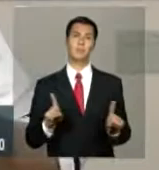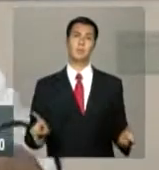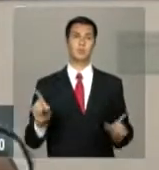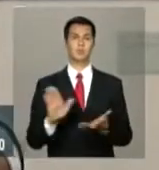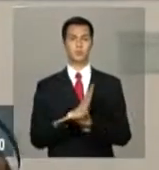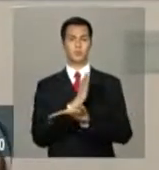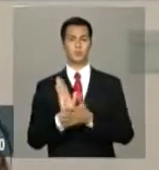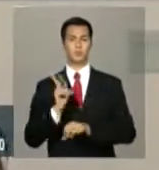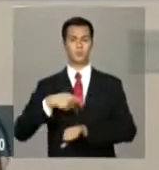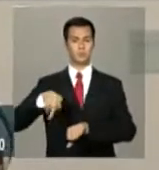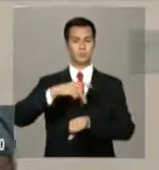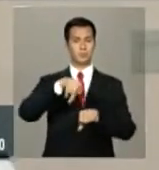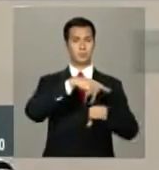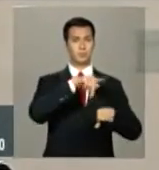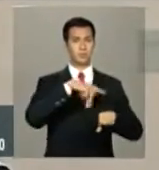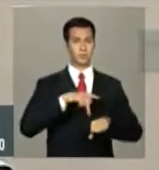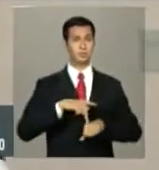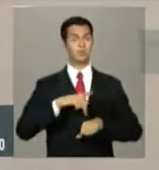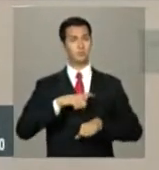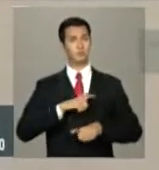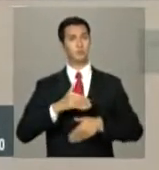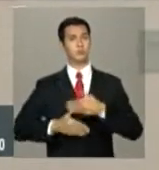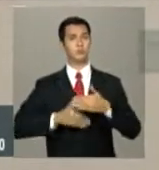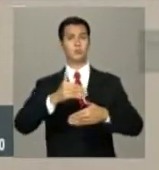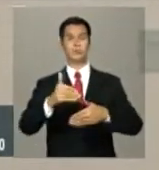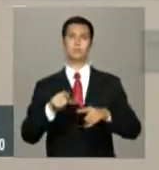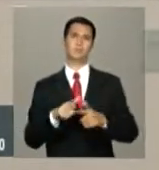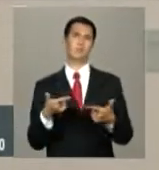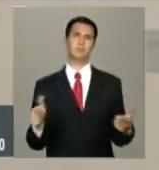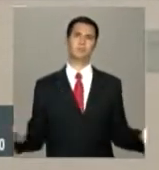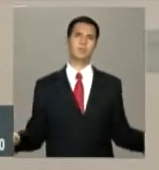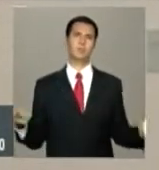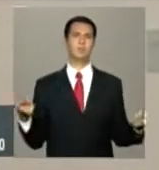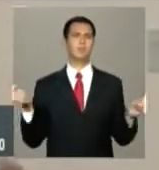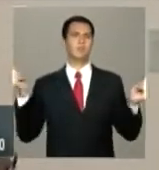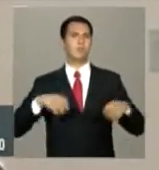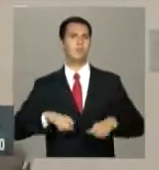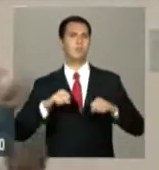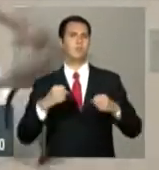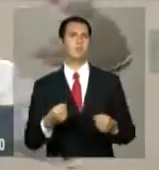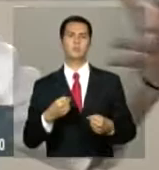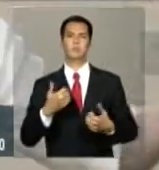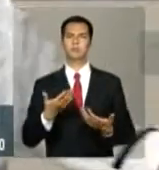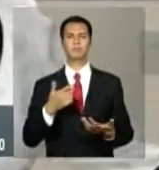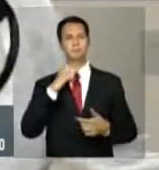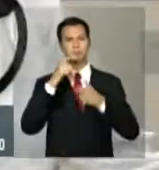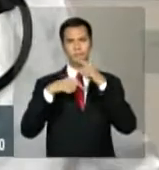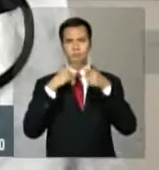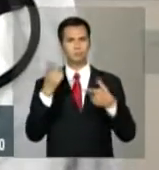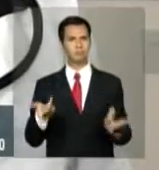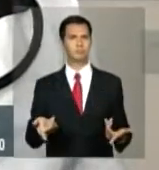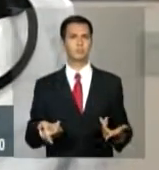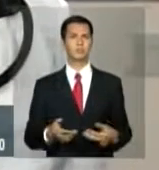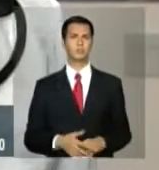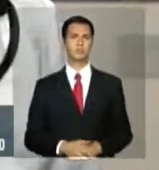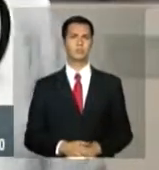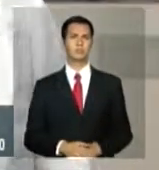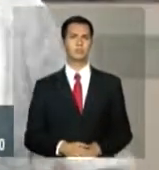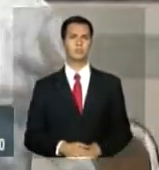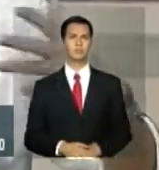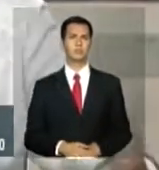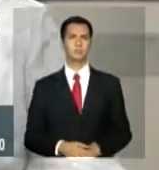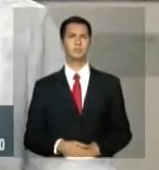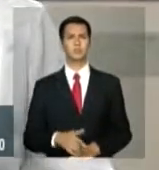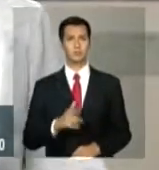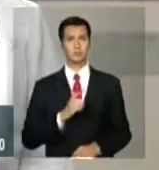países em desenvolvimento que não têm a mesma capacidade. Você está comprometendo os fluxos de comércio,